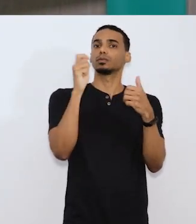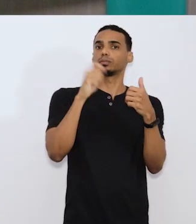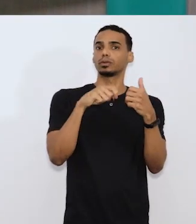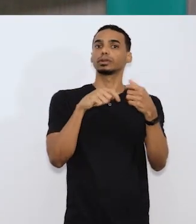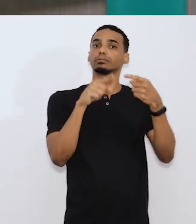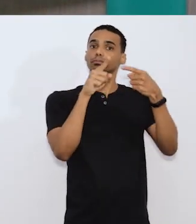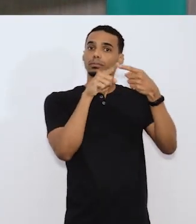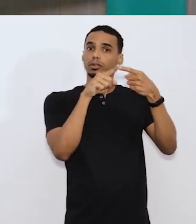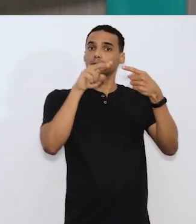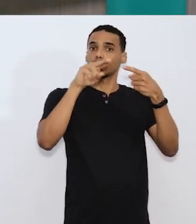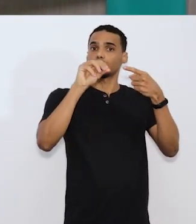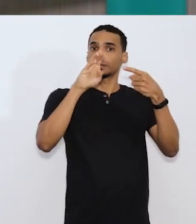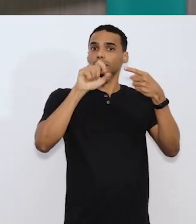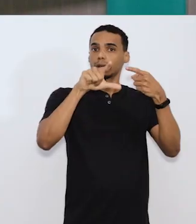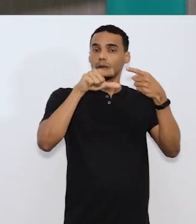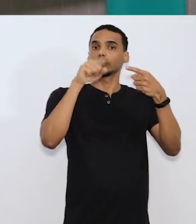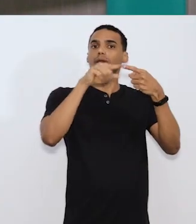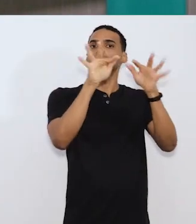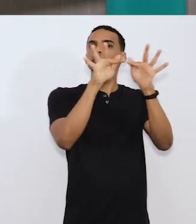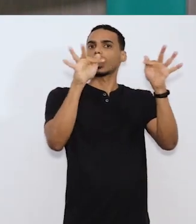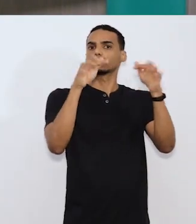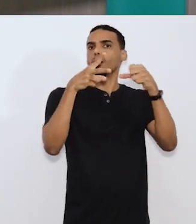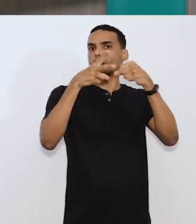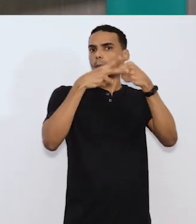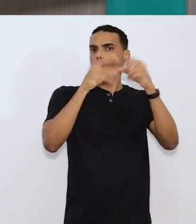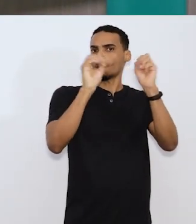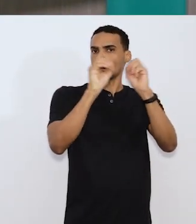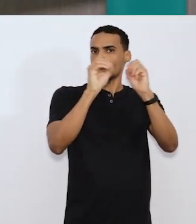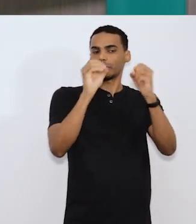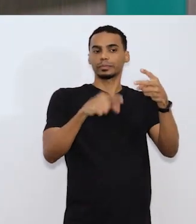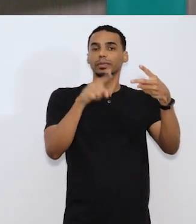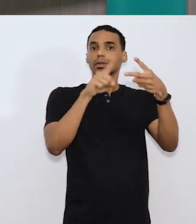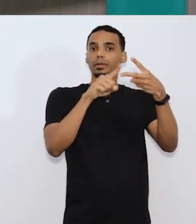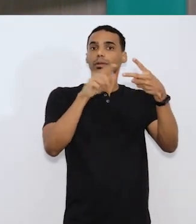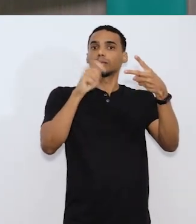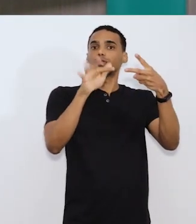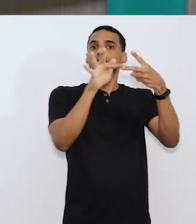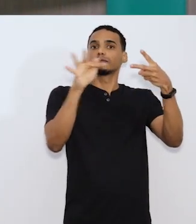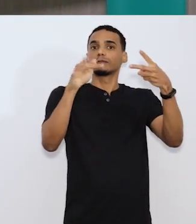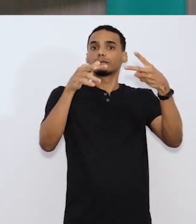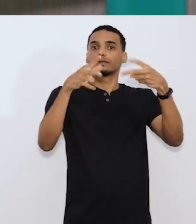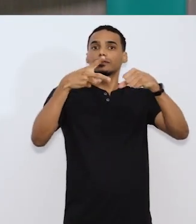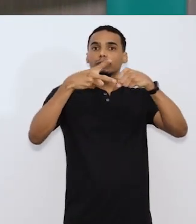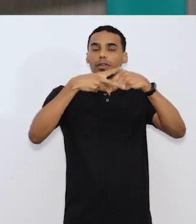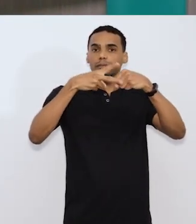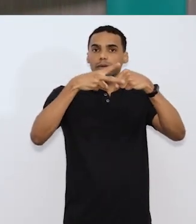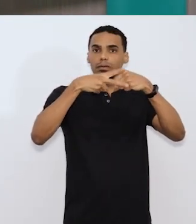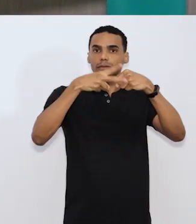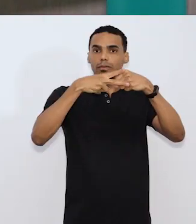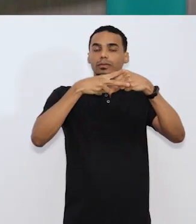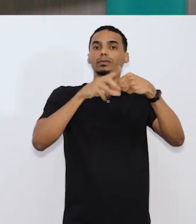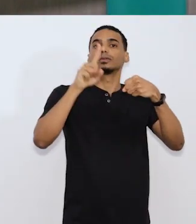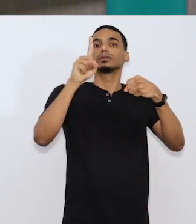frase nominal, que é um enunciado sem verbo. E eu posso ter uma frase verbal, que é a